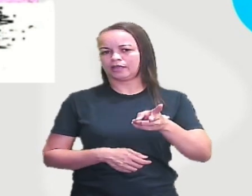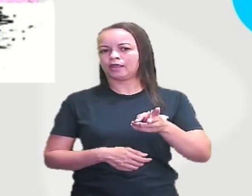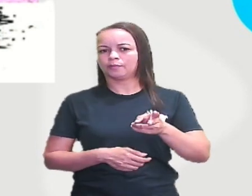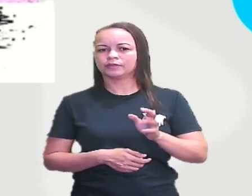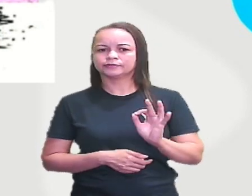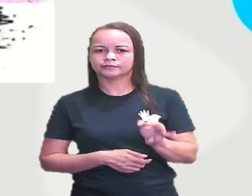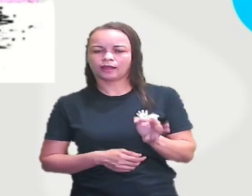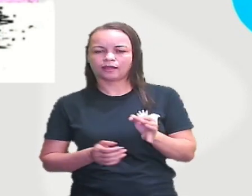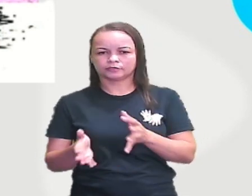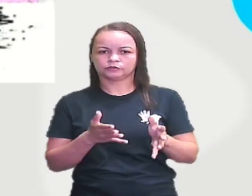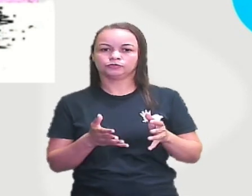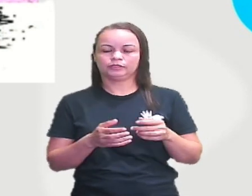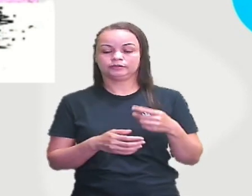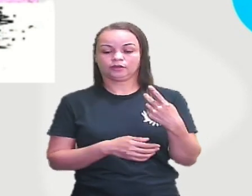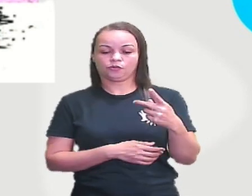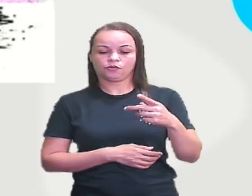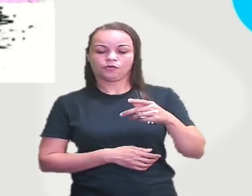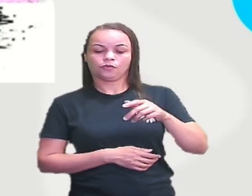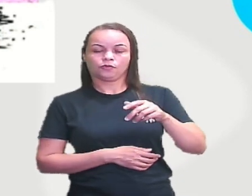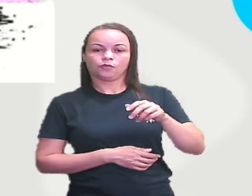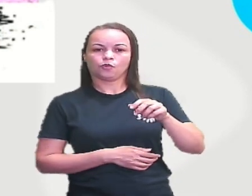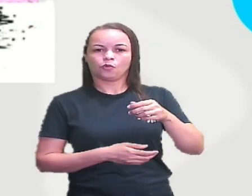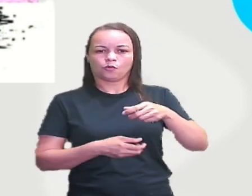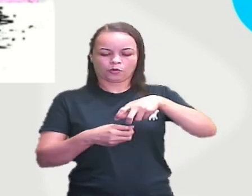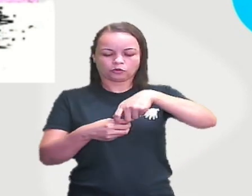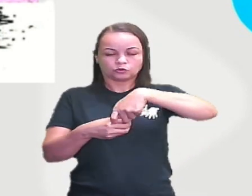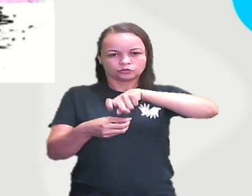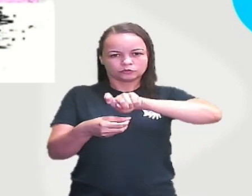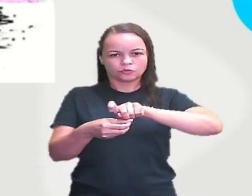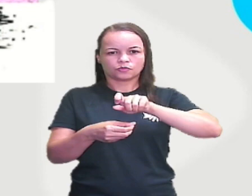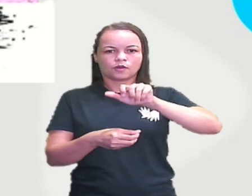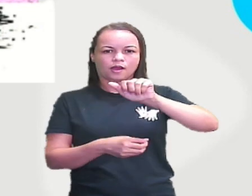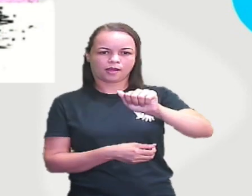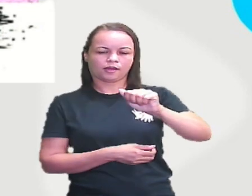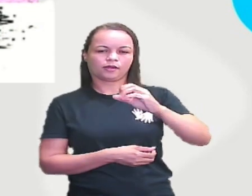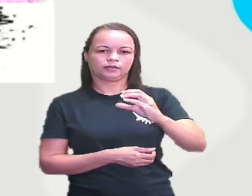isso, então você não vai ficar com essa sensação, né,